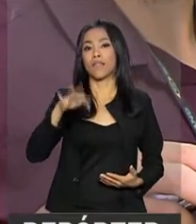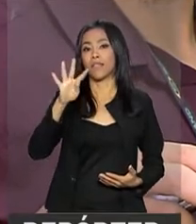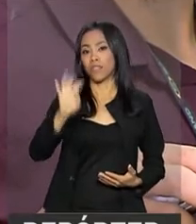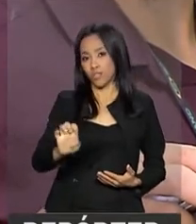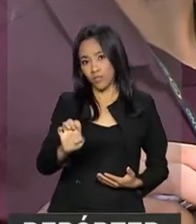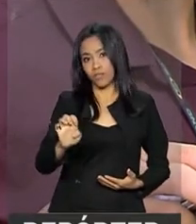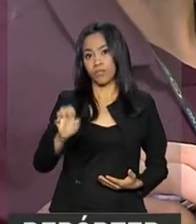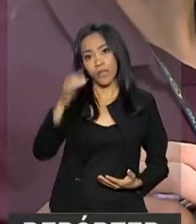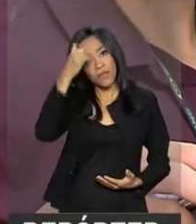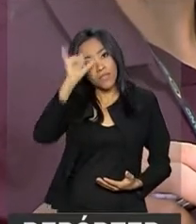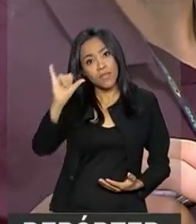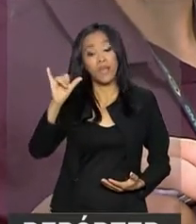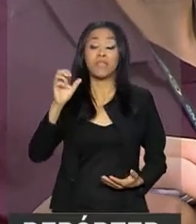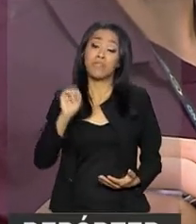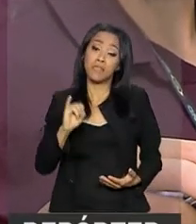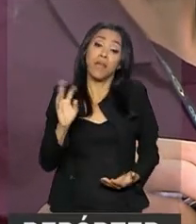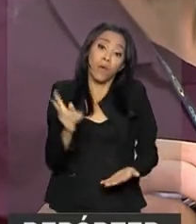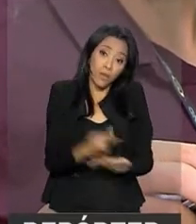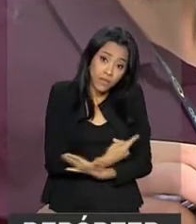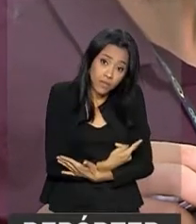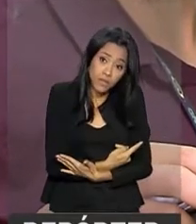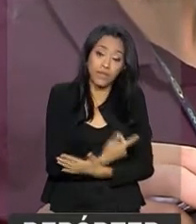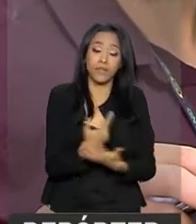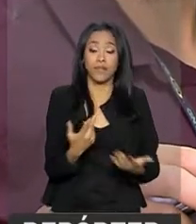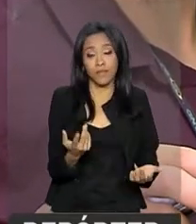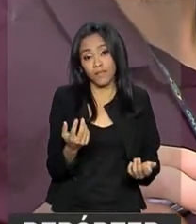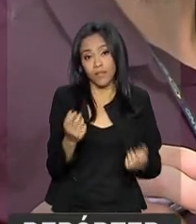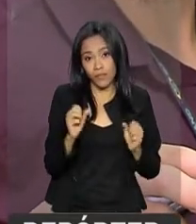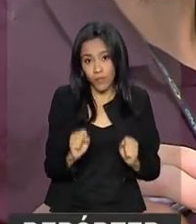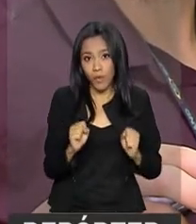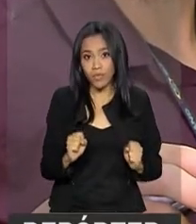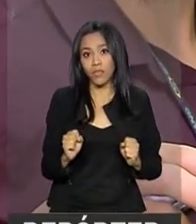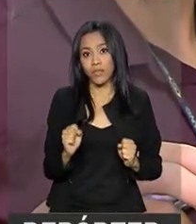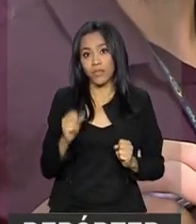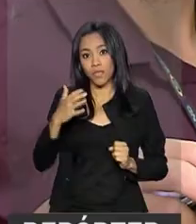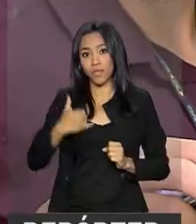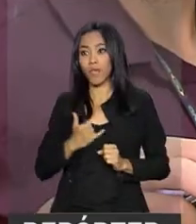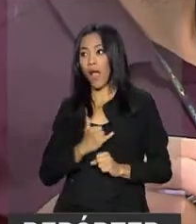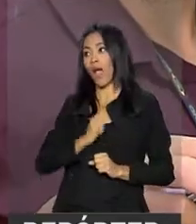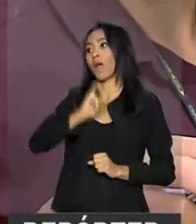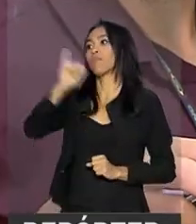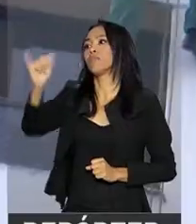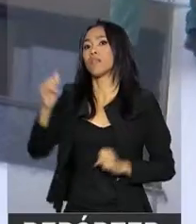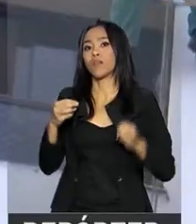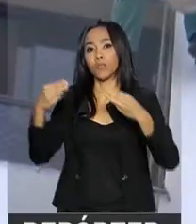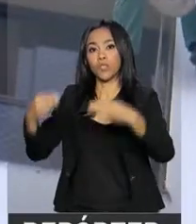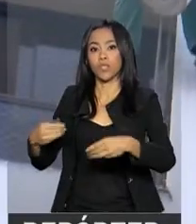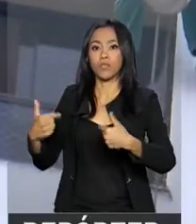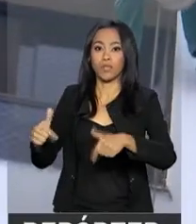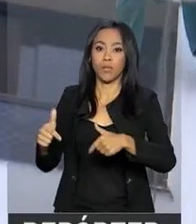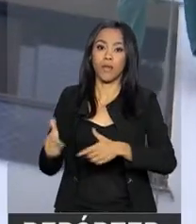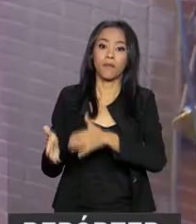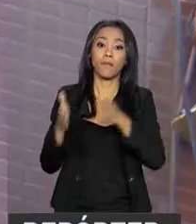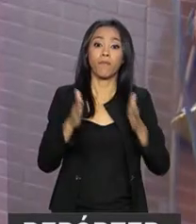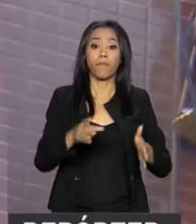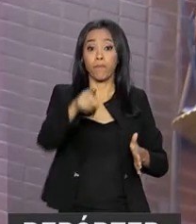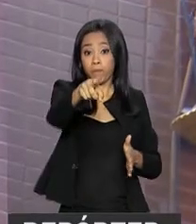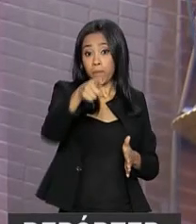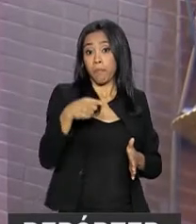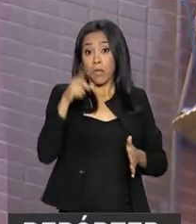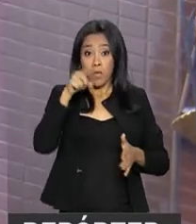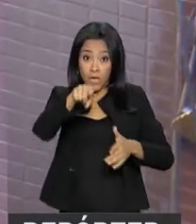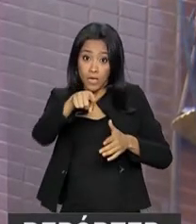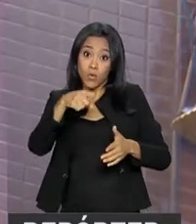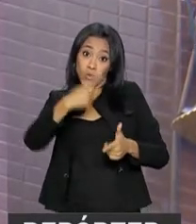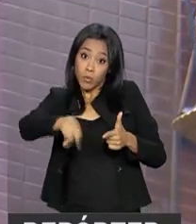de acidente. E se houver acidente, que esses acidentes sejam comunicados ao Ministério do Trabalho. As incapacitações e